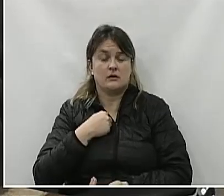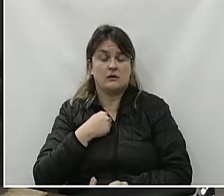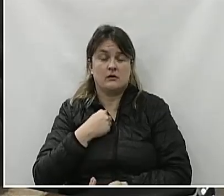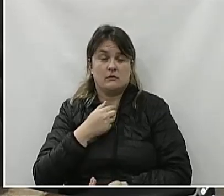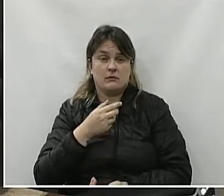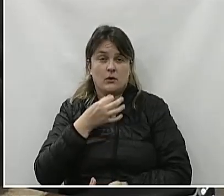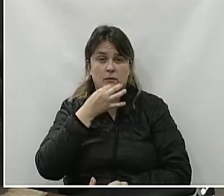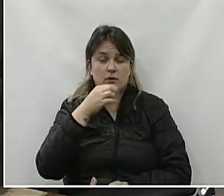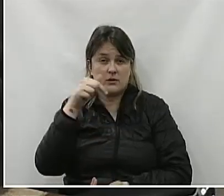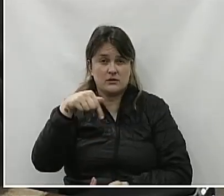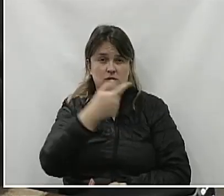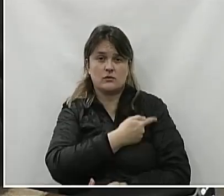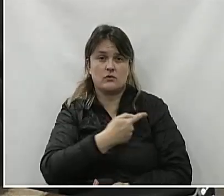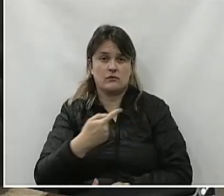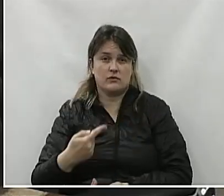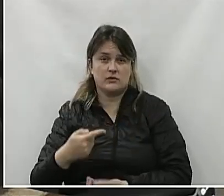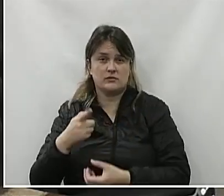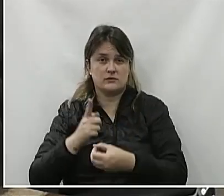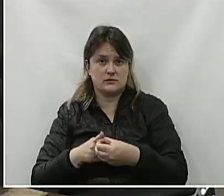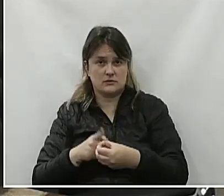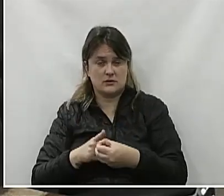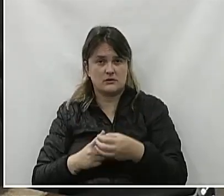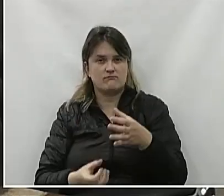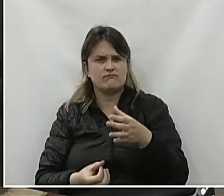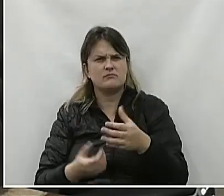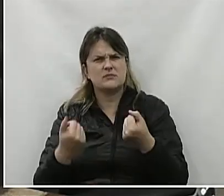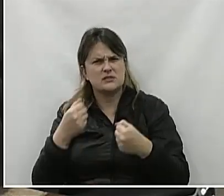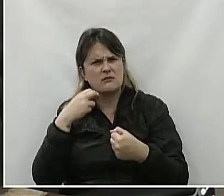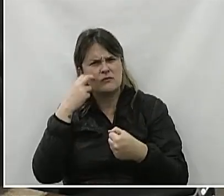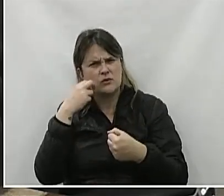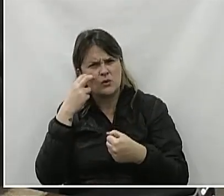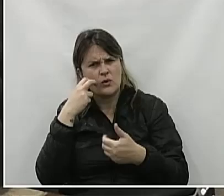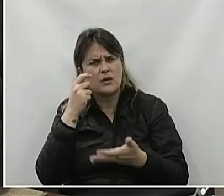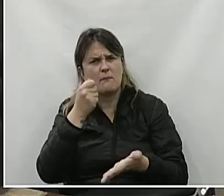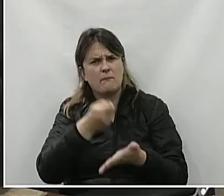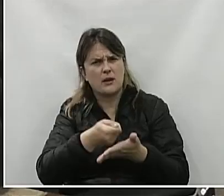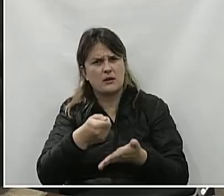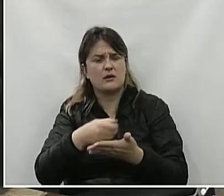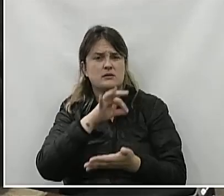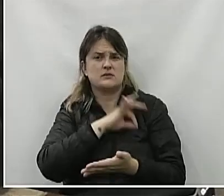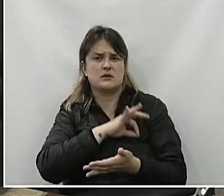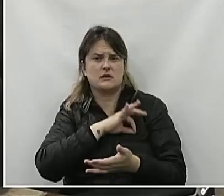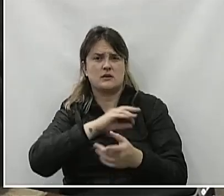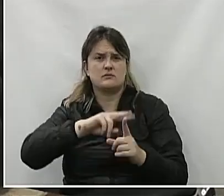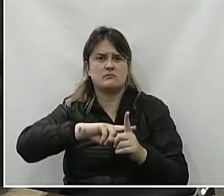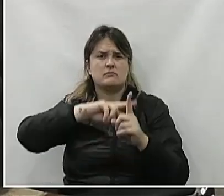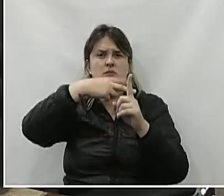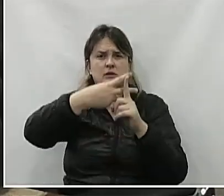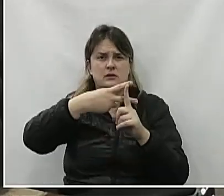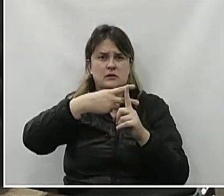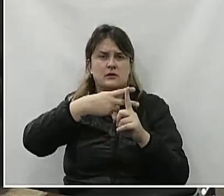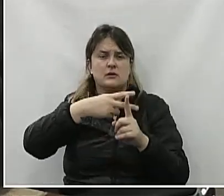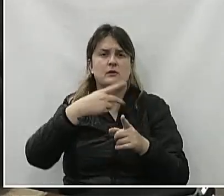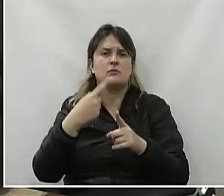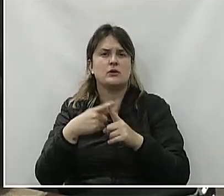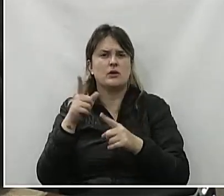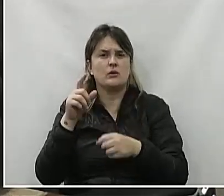esse governo Municipal que crie vergonha na cara e ajuda a essa classe